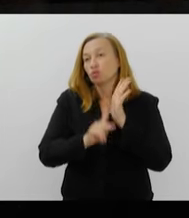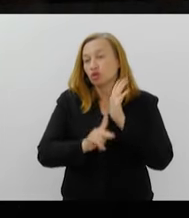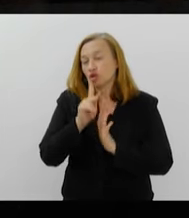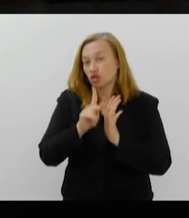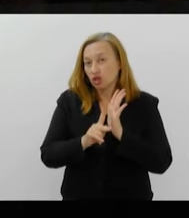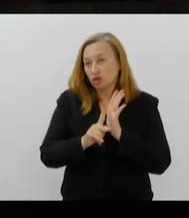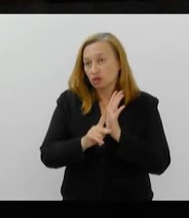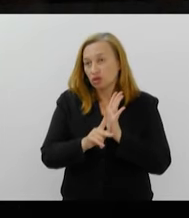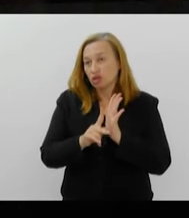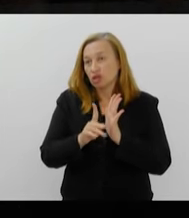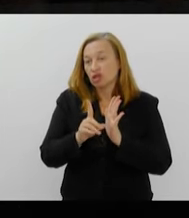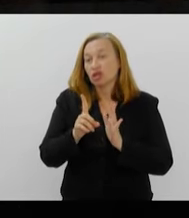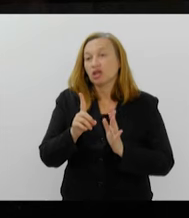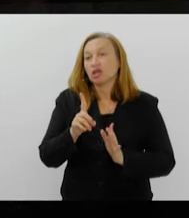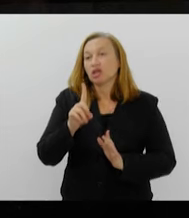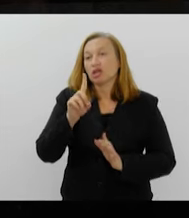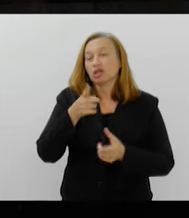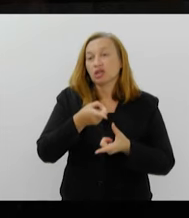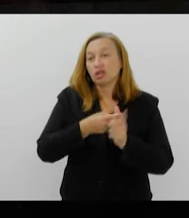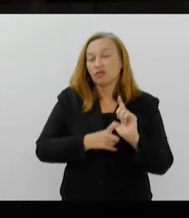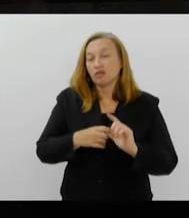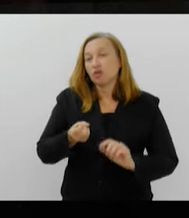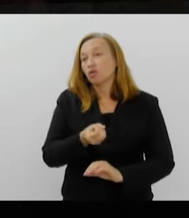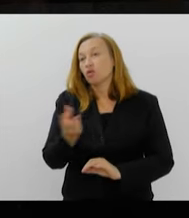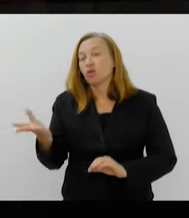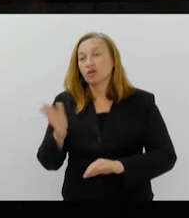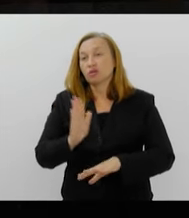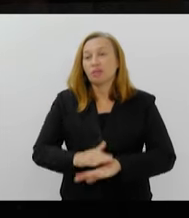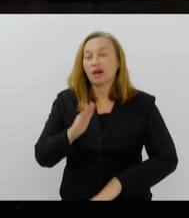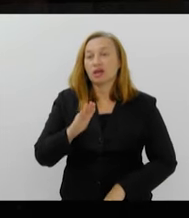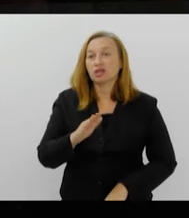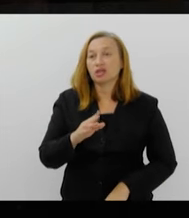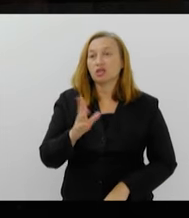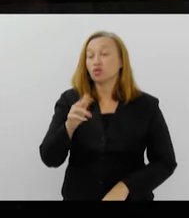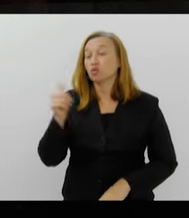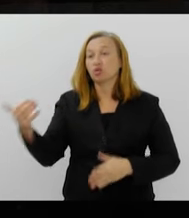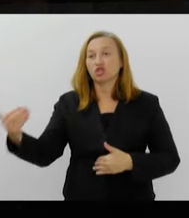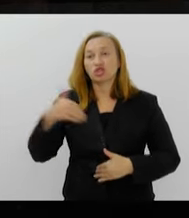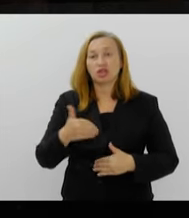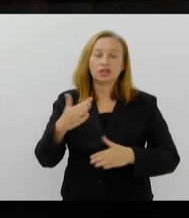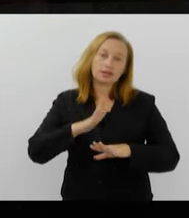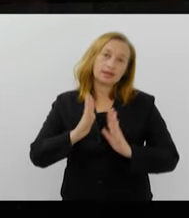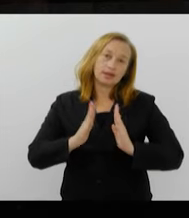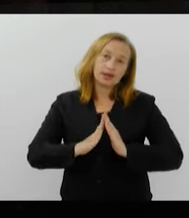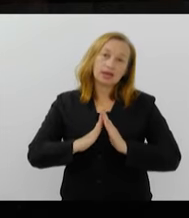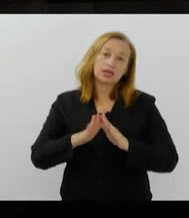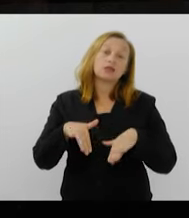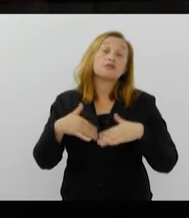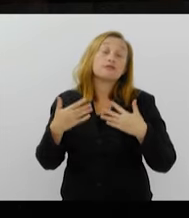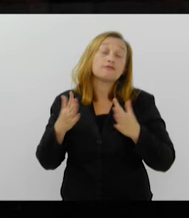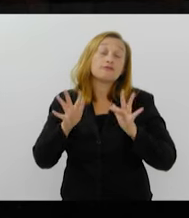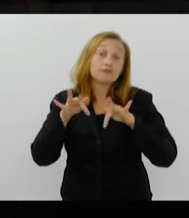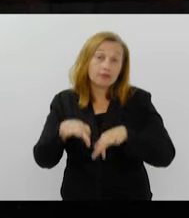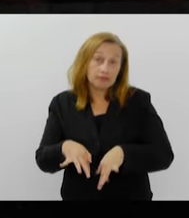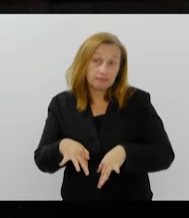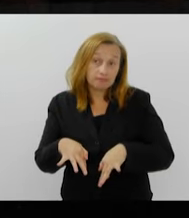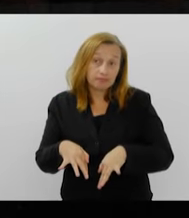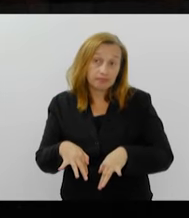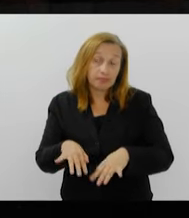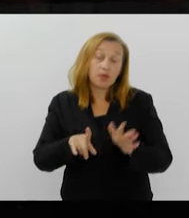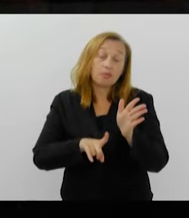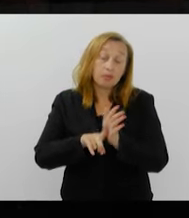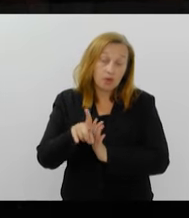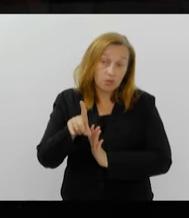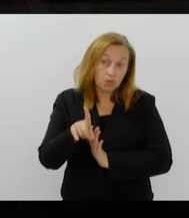contumaz. E que jamais chega também nessa casa. E, finalmente,